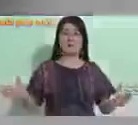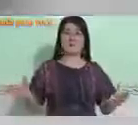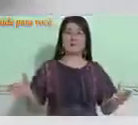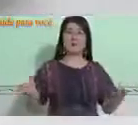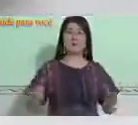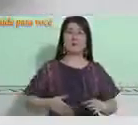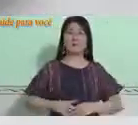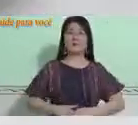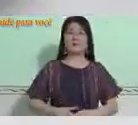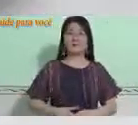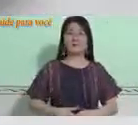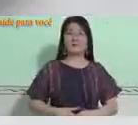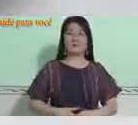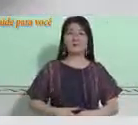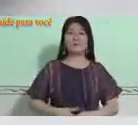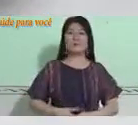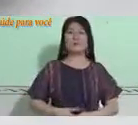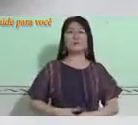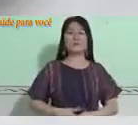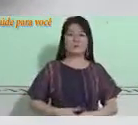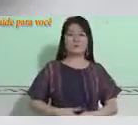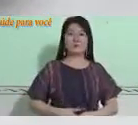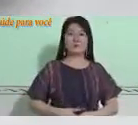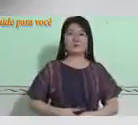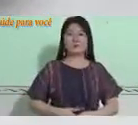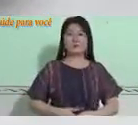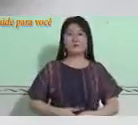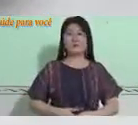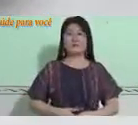Veja que outros sintomas podem indicar câncer no testículo.